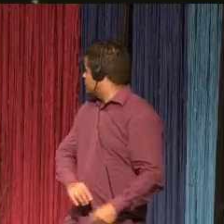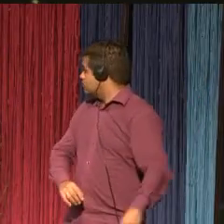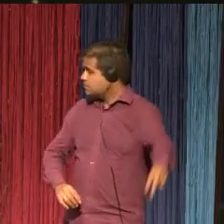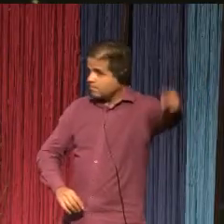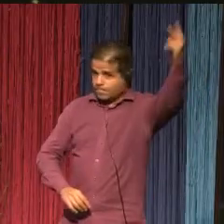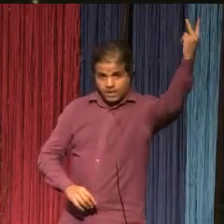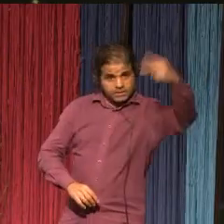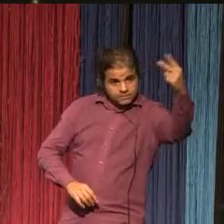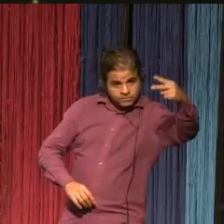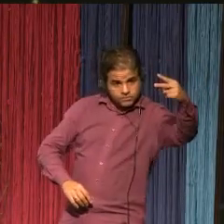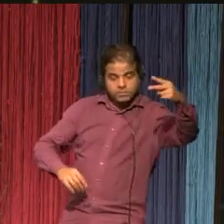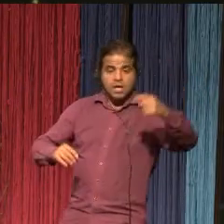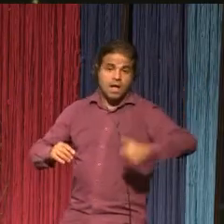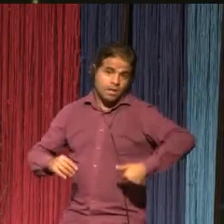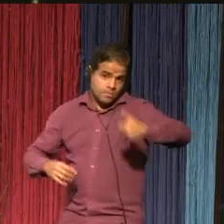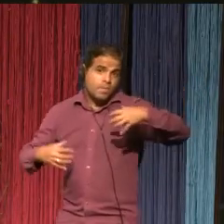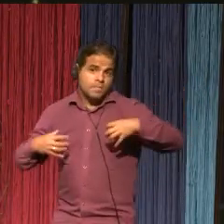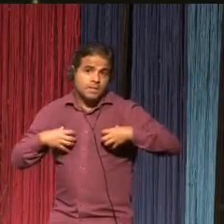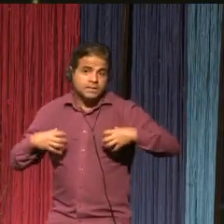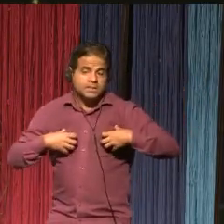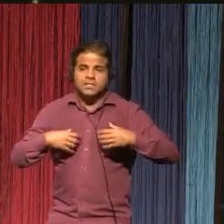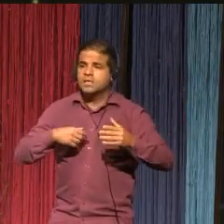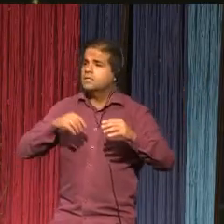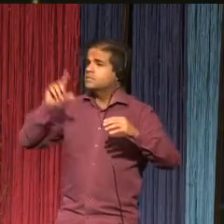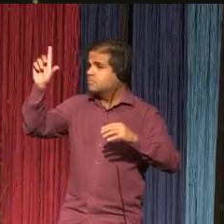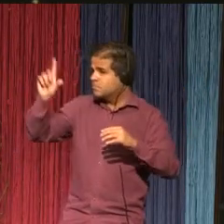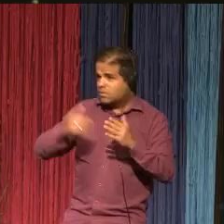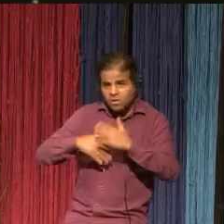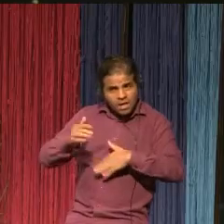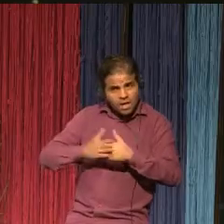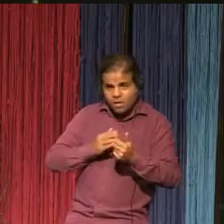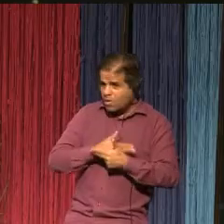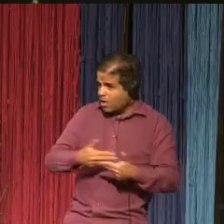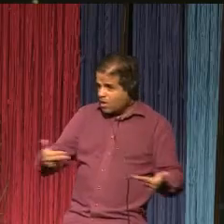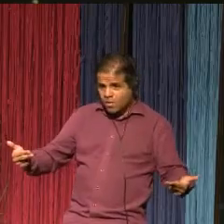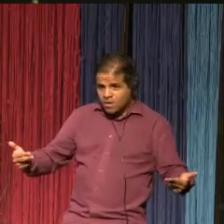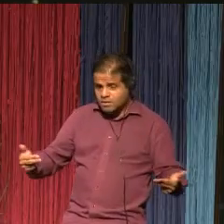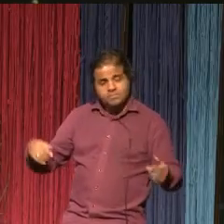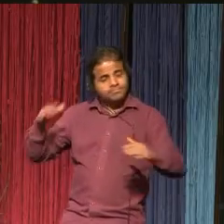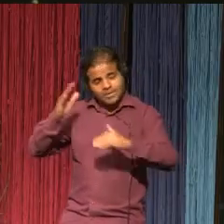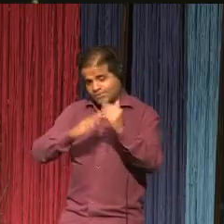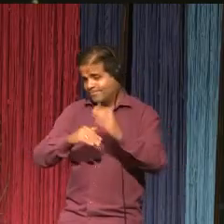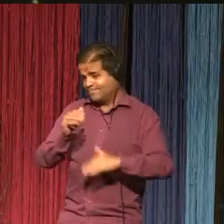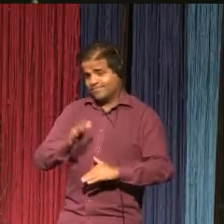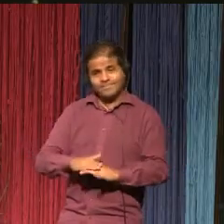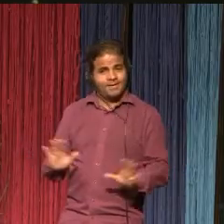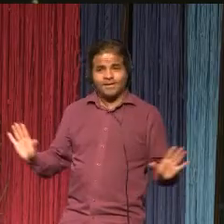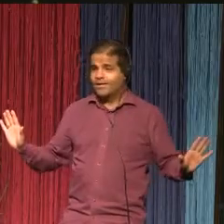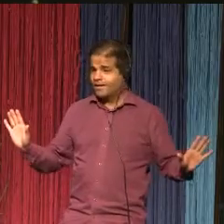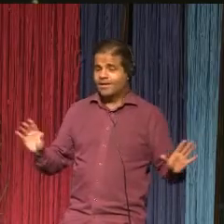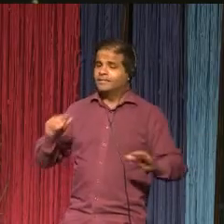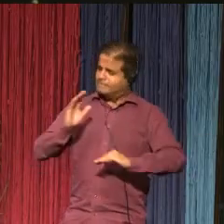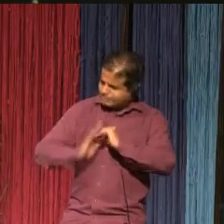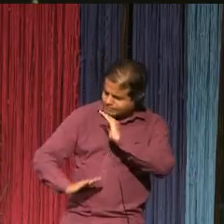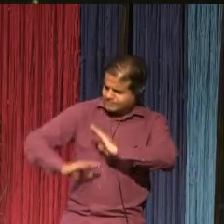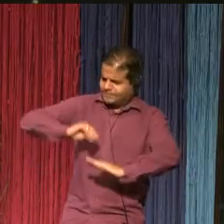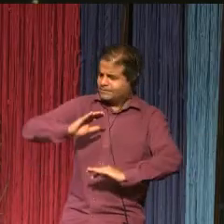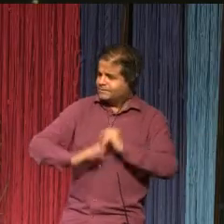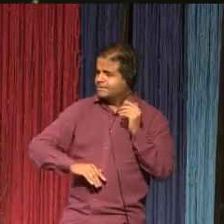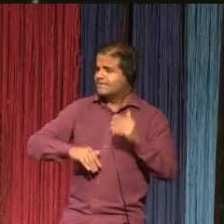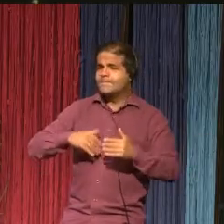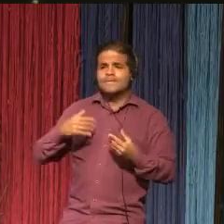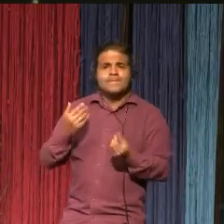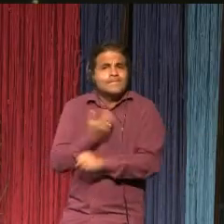Segundo, a melhor maneira de melhorar qualquer coisa é praticar. Você pode praticar essas coisas de